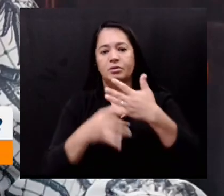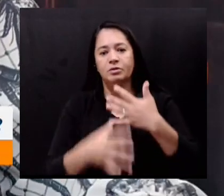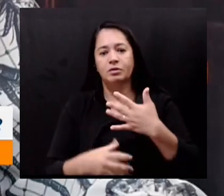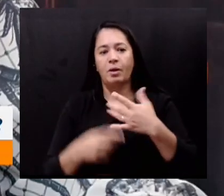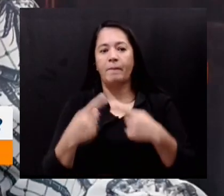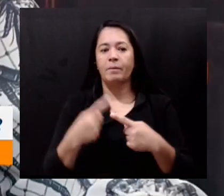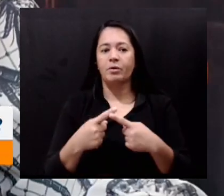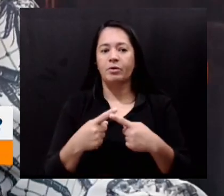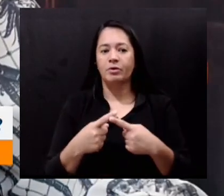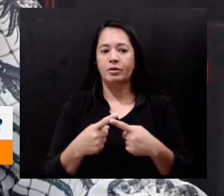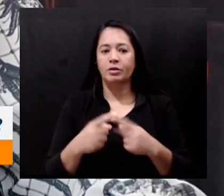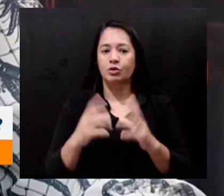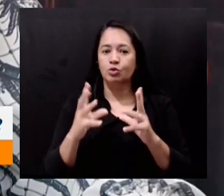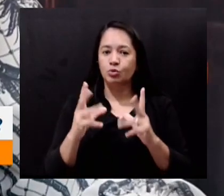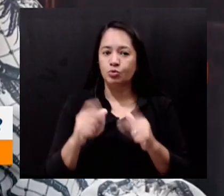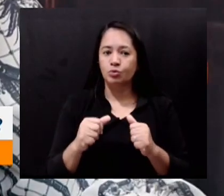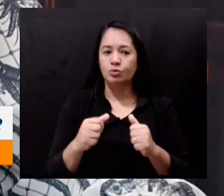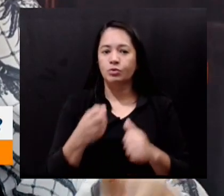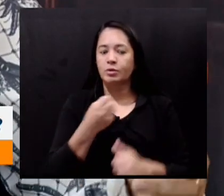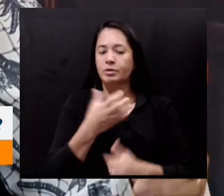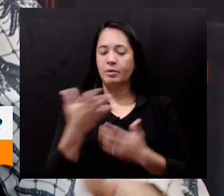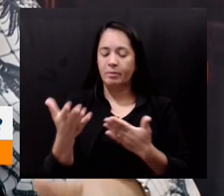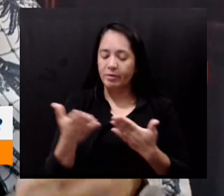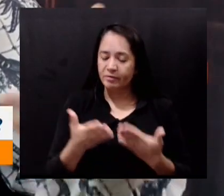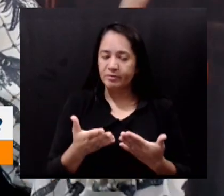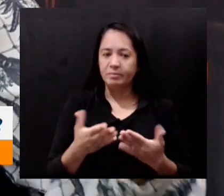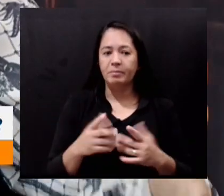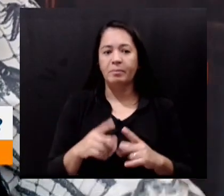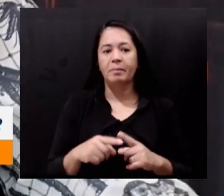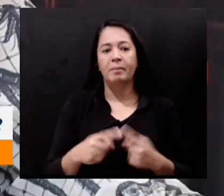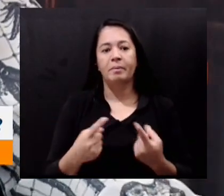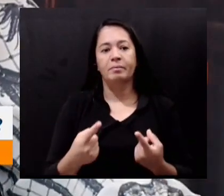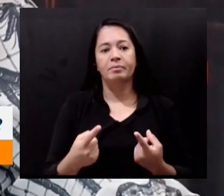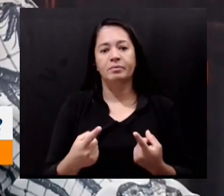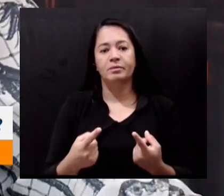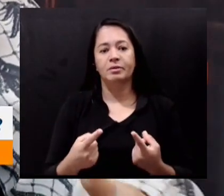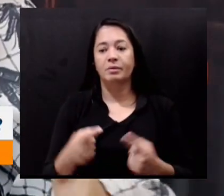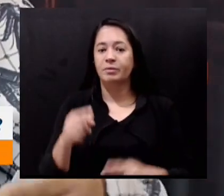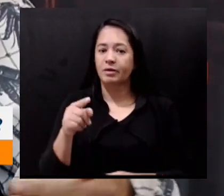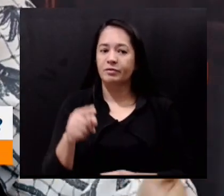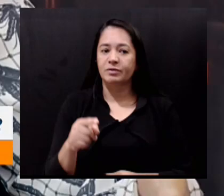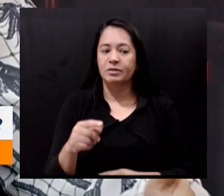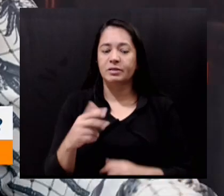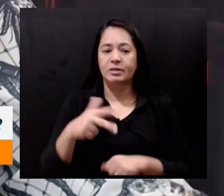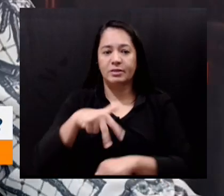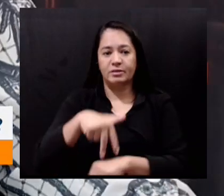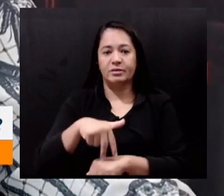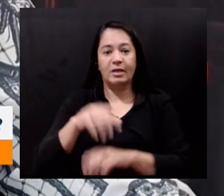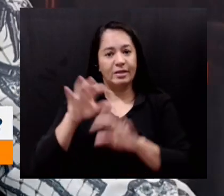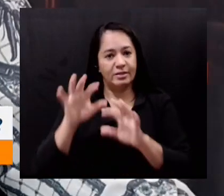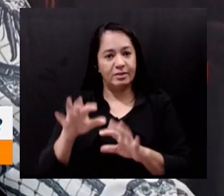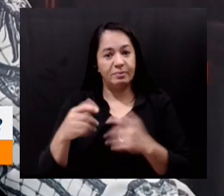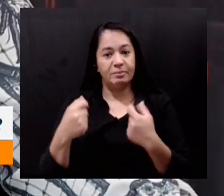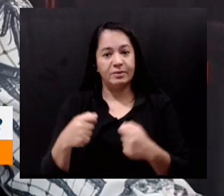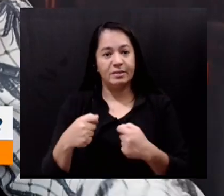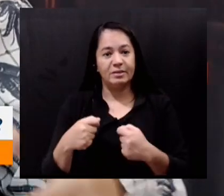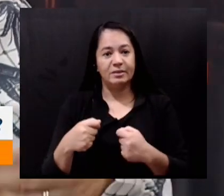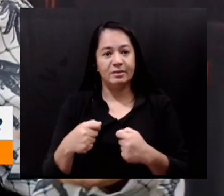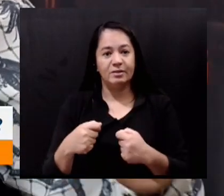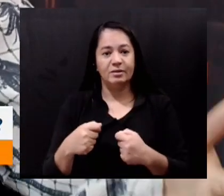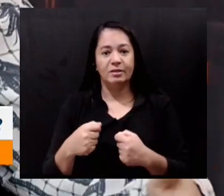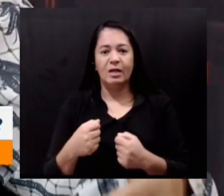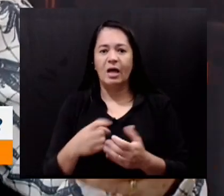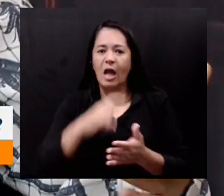todos são muito bem-vindos, Uhum. mas para você se posicionar dessa maneira, você tem algum documento histórico